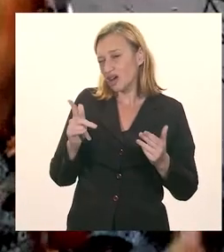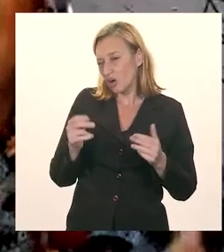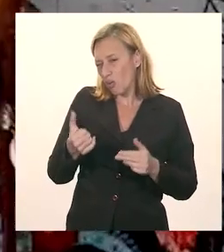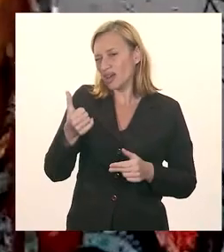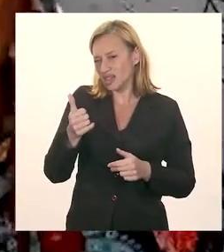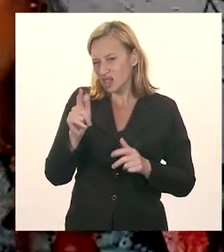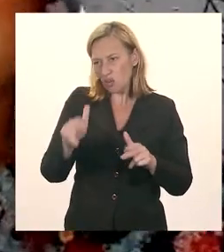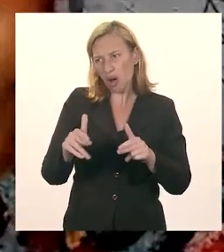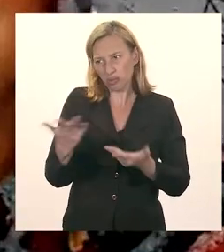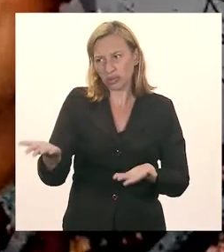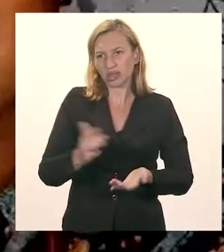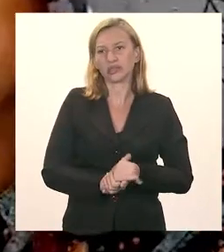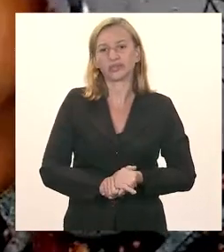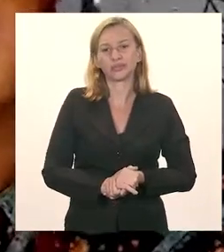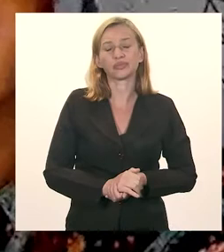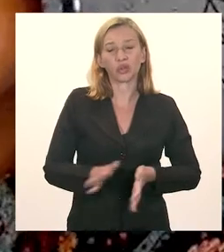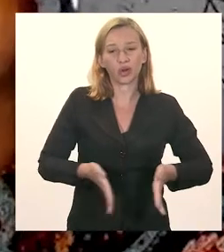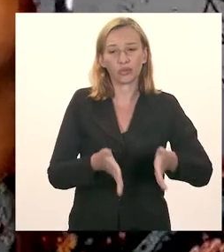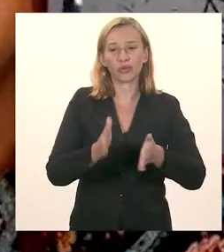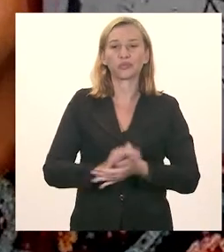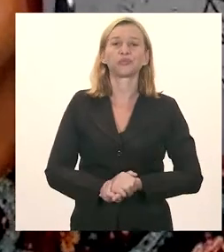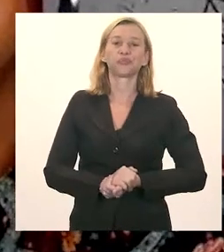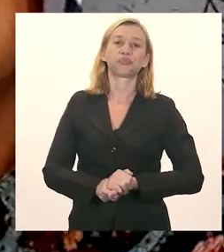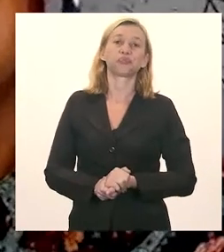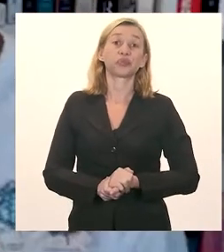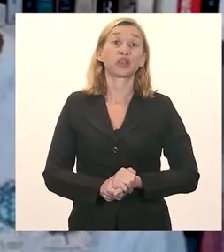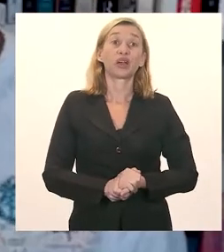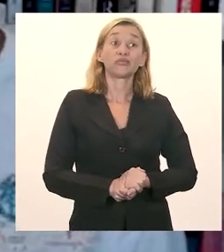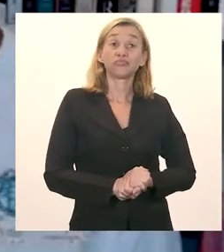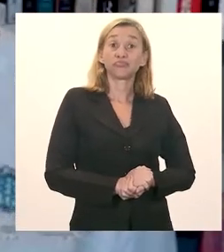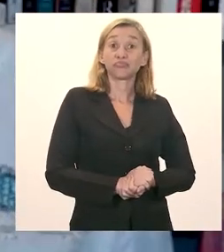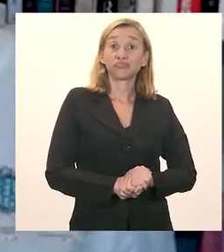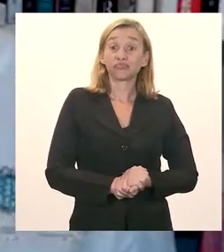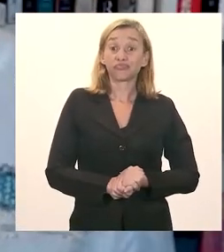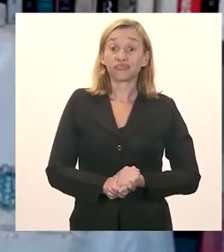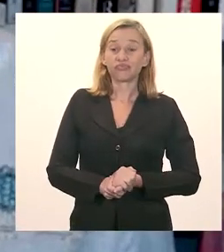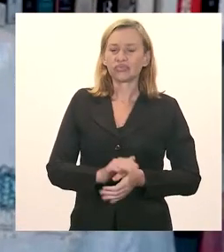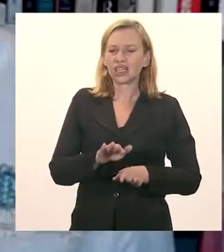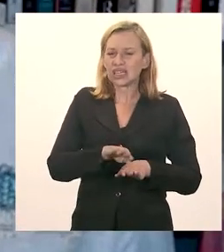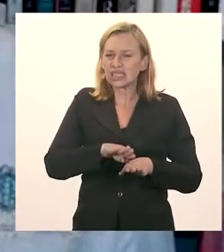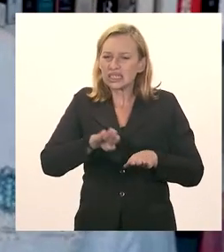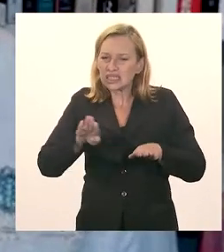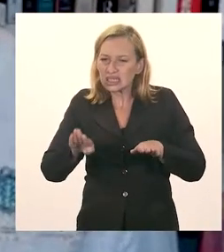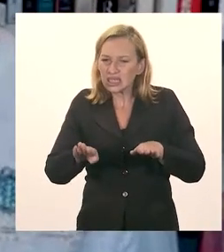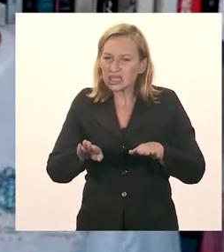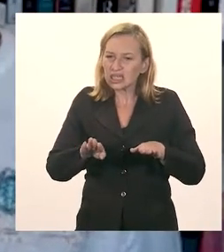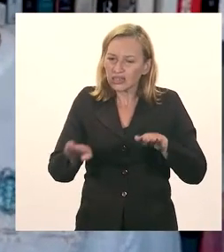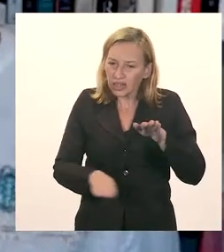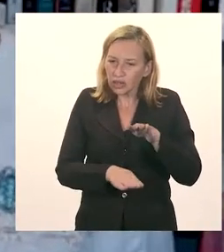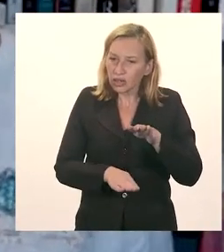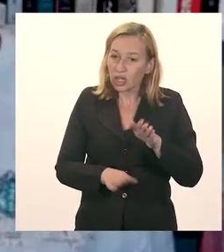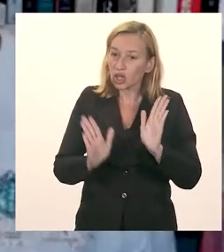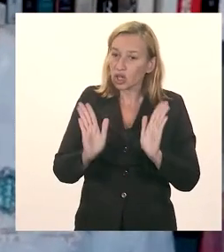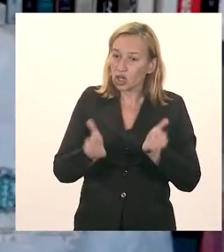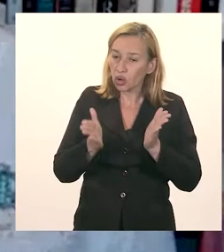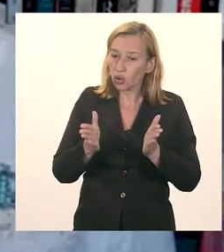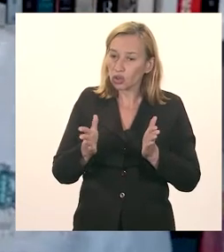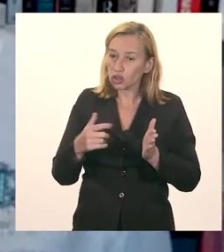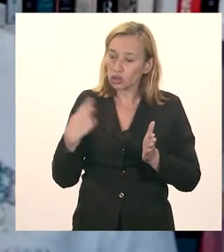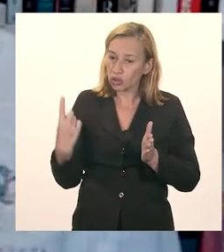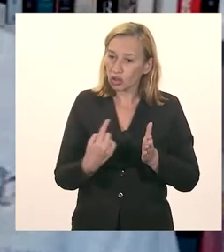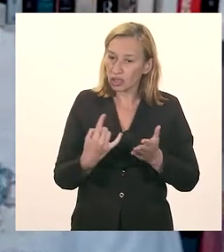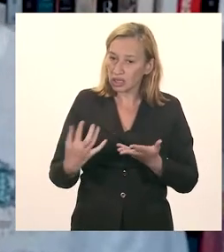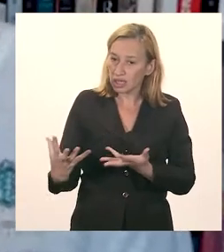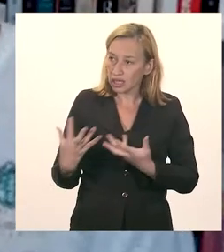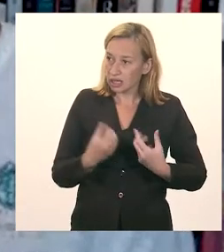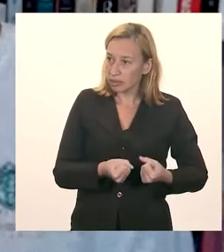né? É por aí o caminho. E essa inferioridade que muitos de nós